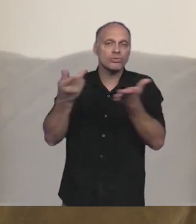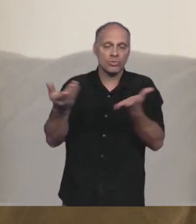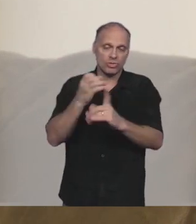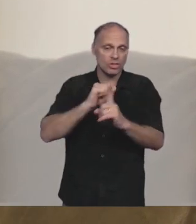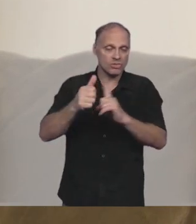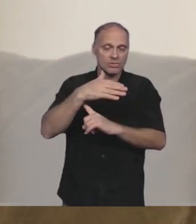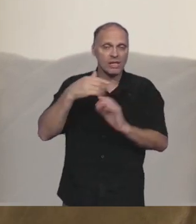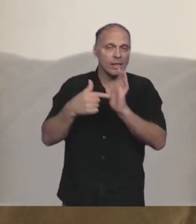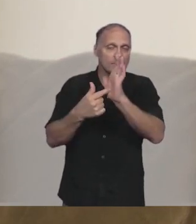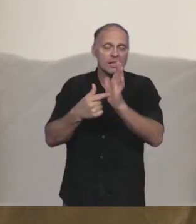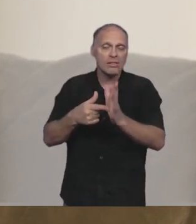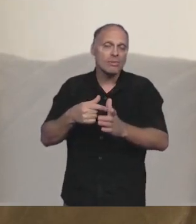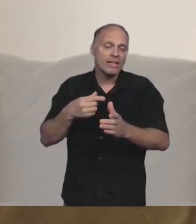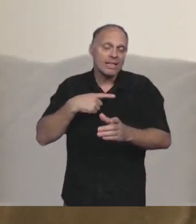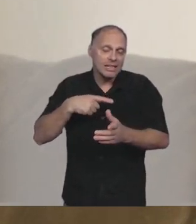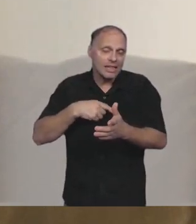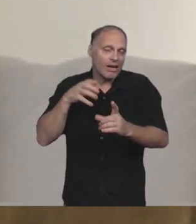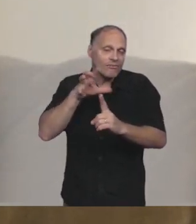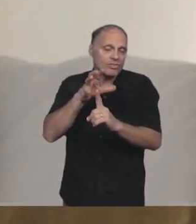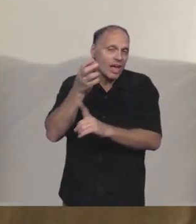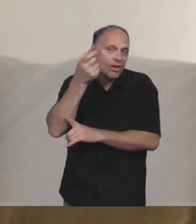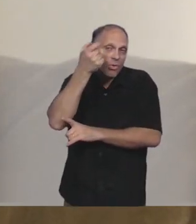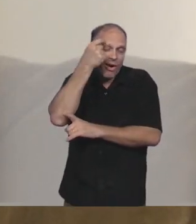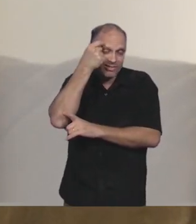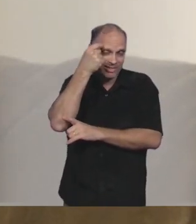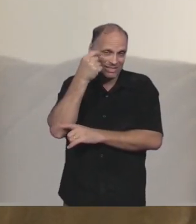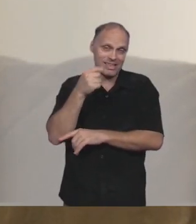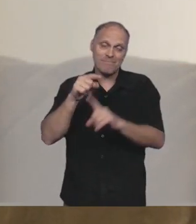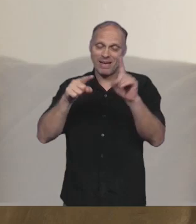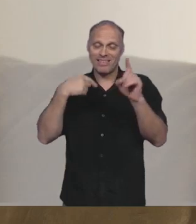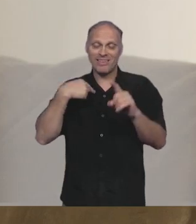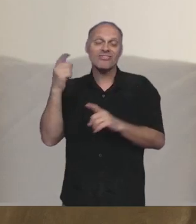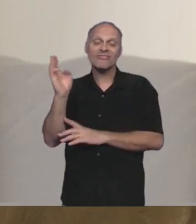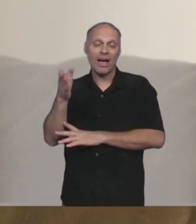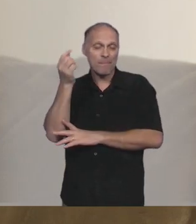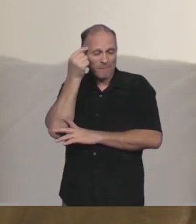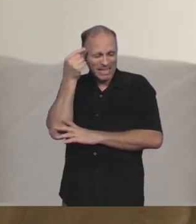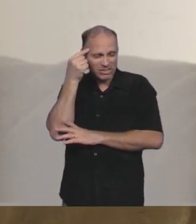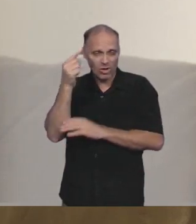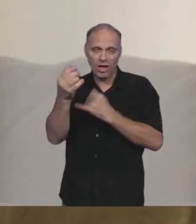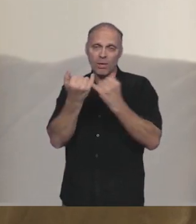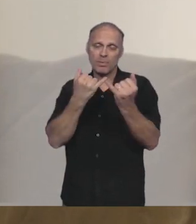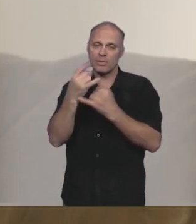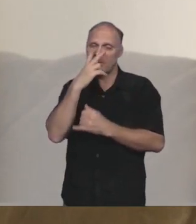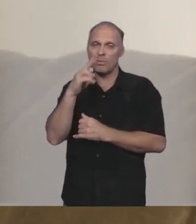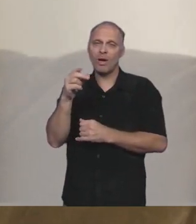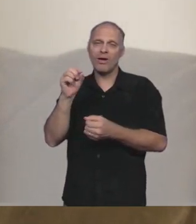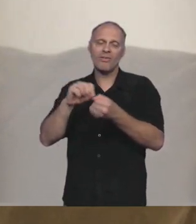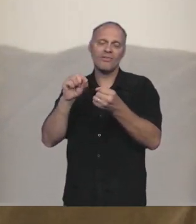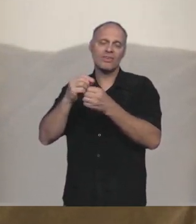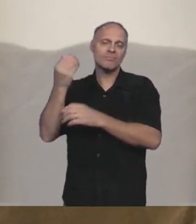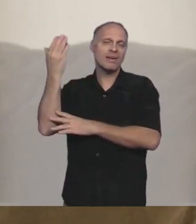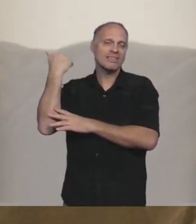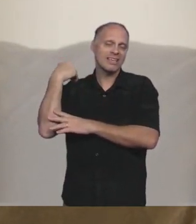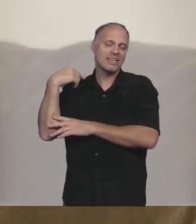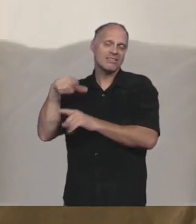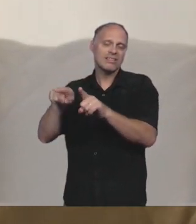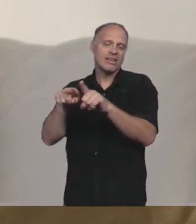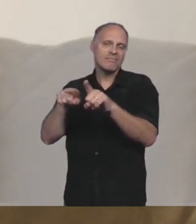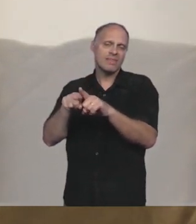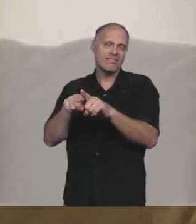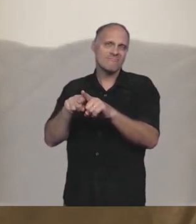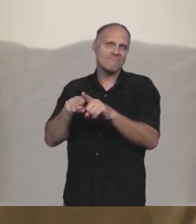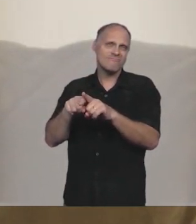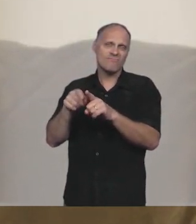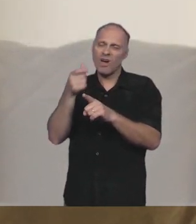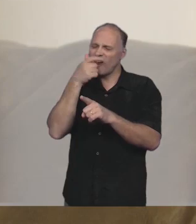como o Oi Nós Aqui Outra Vez fez, não sei se foi na única vez em que eu assisti, A Exceção e a Regra, se não